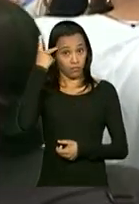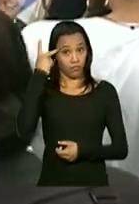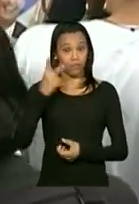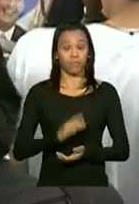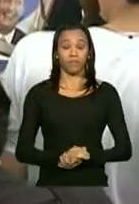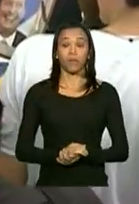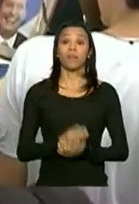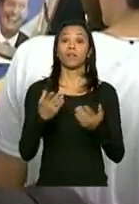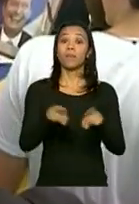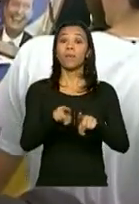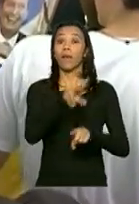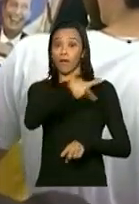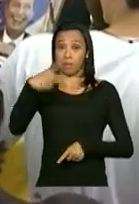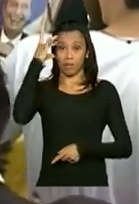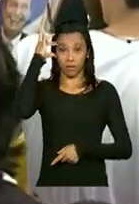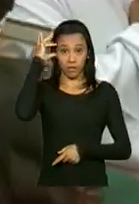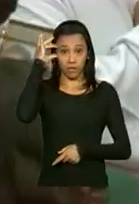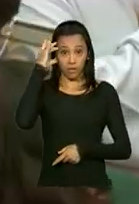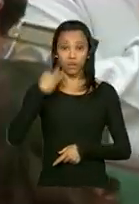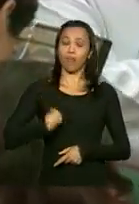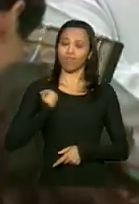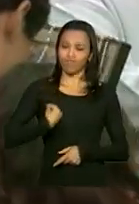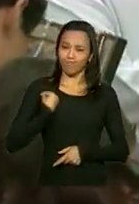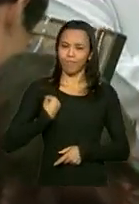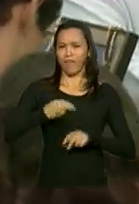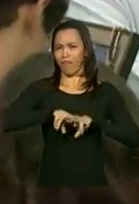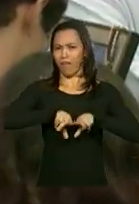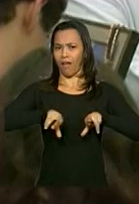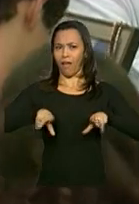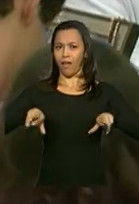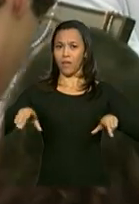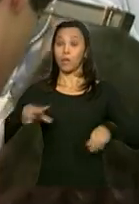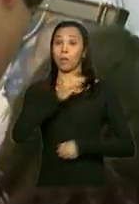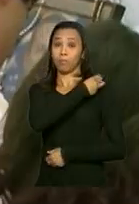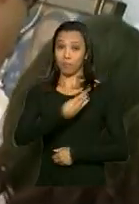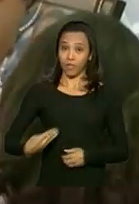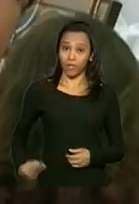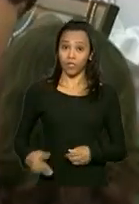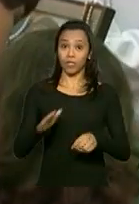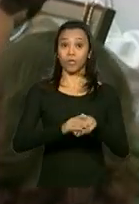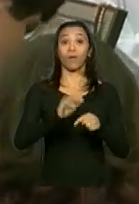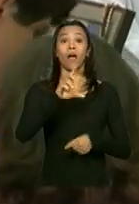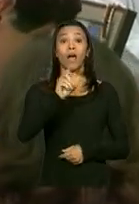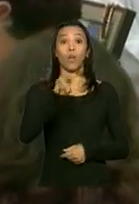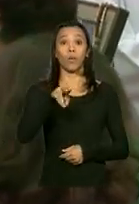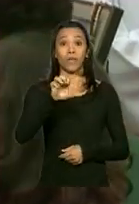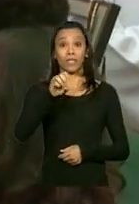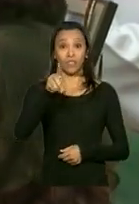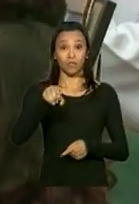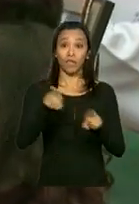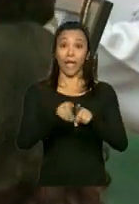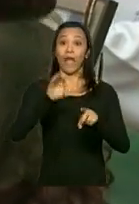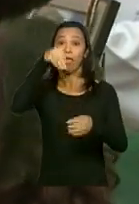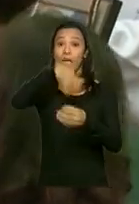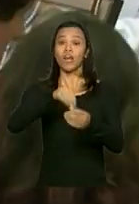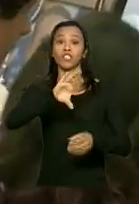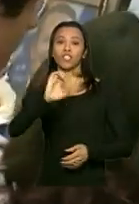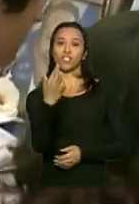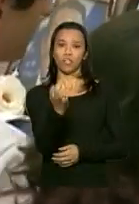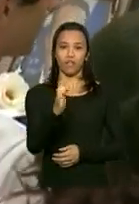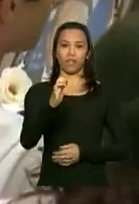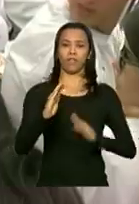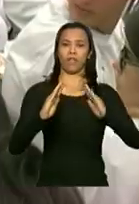Paulo a presidenta Dilma Roussef está acompanhada entre outros do ministro Aluísio Mercadante que é ministro chefe da casa